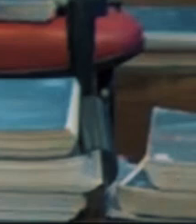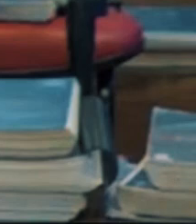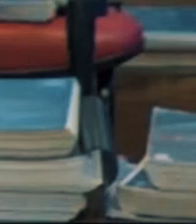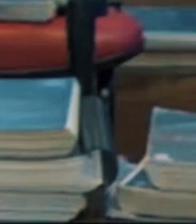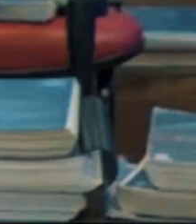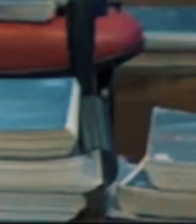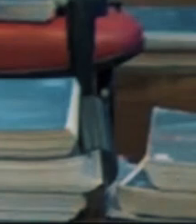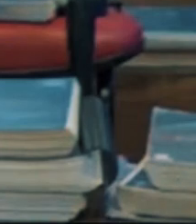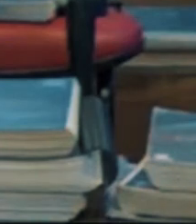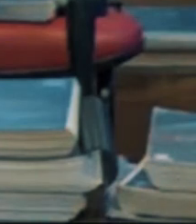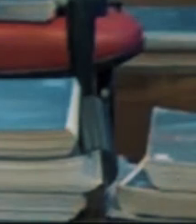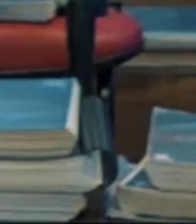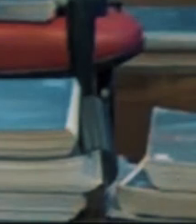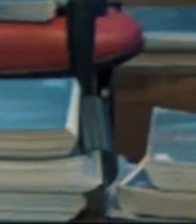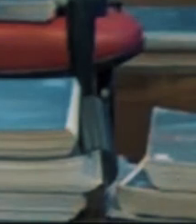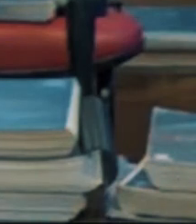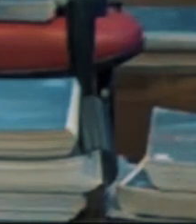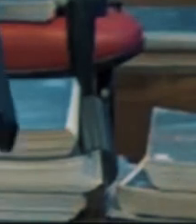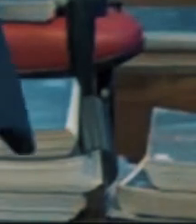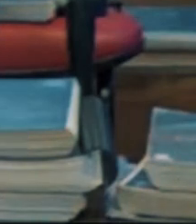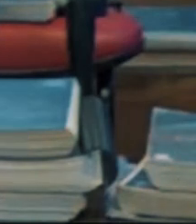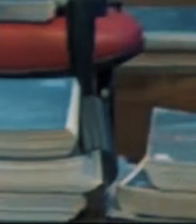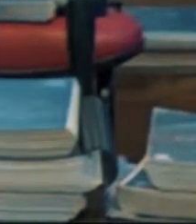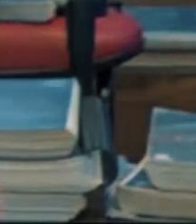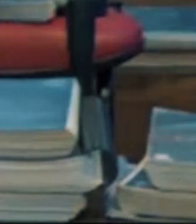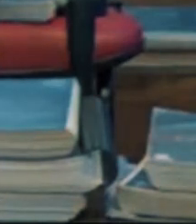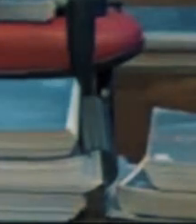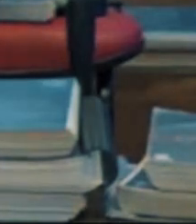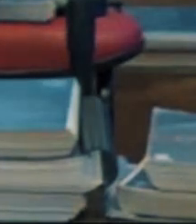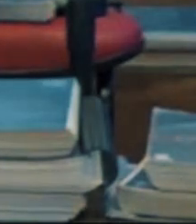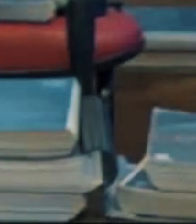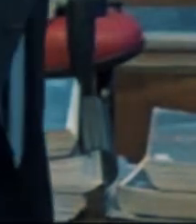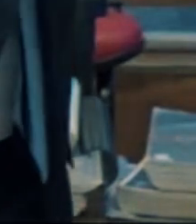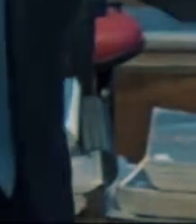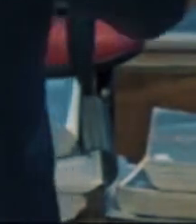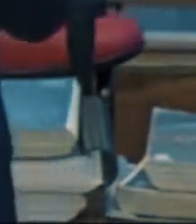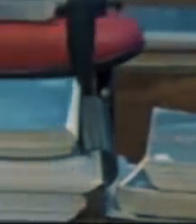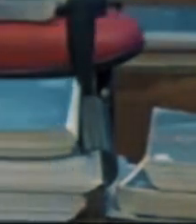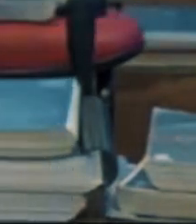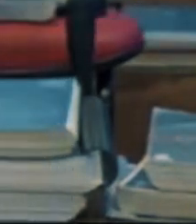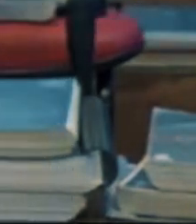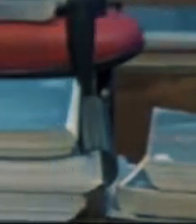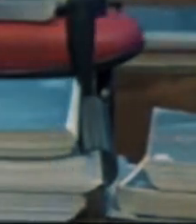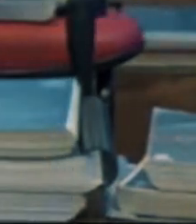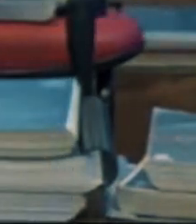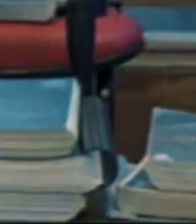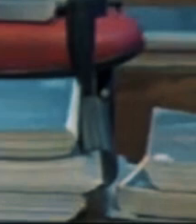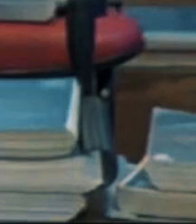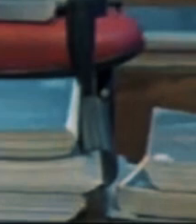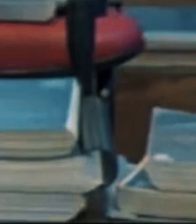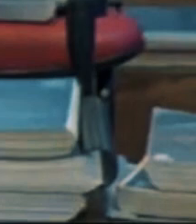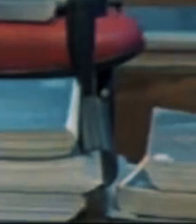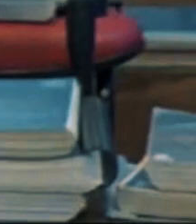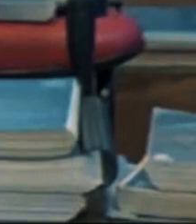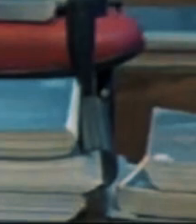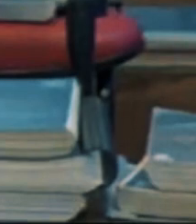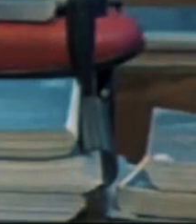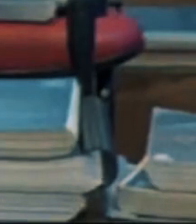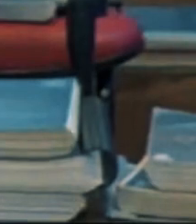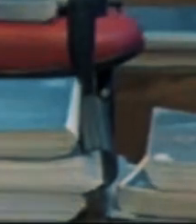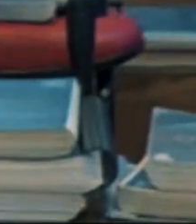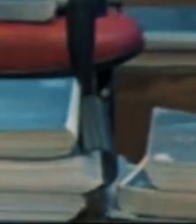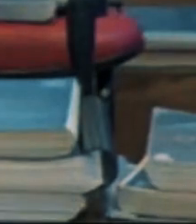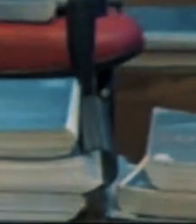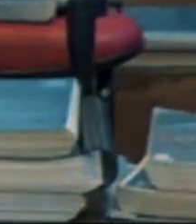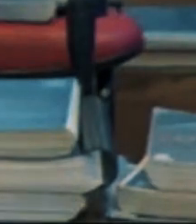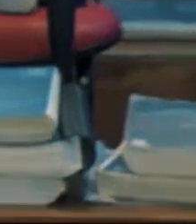Santo, mas as pessoas que o Senhor ia colocando diante dele, também precisavam ser pessoas cheias do